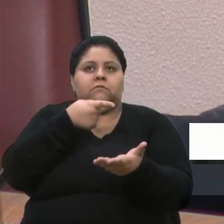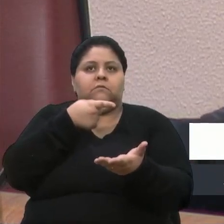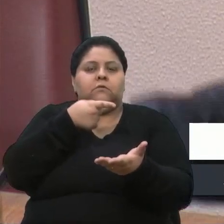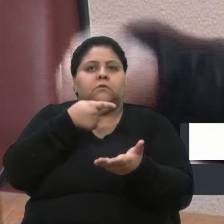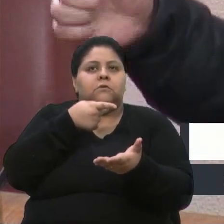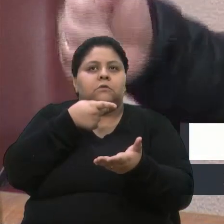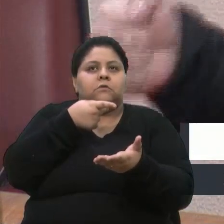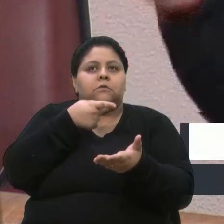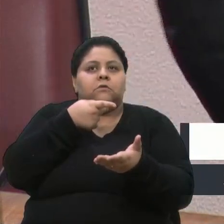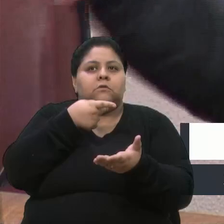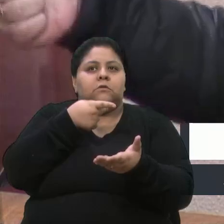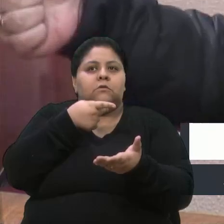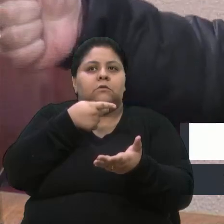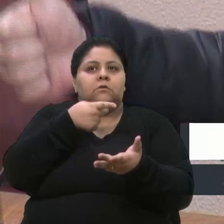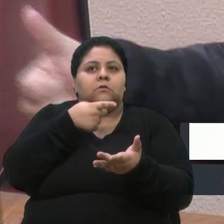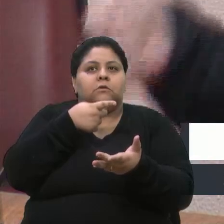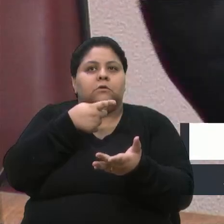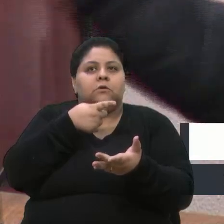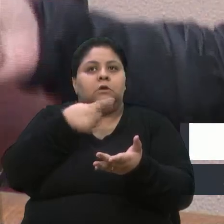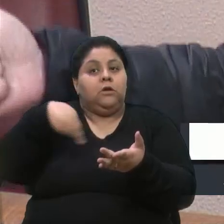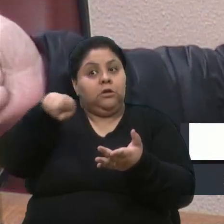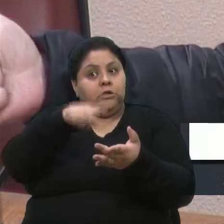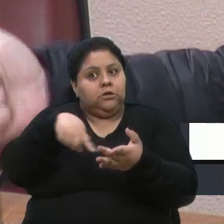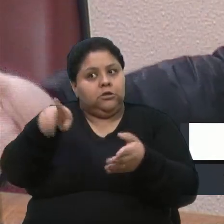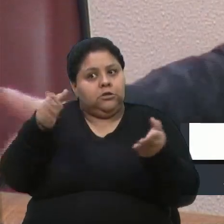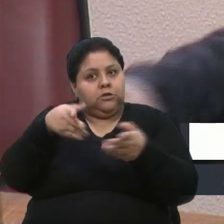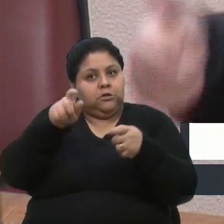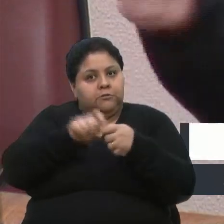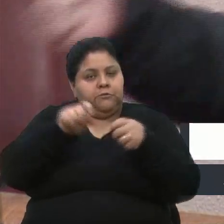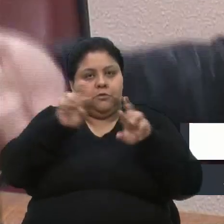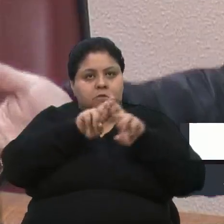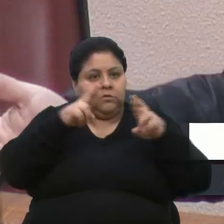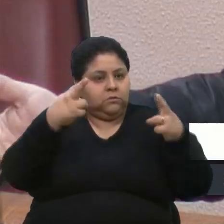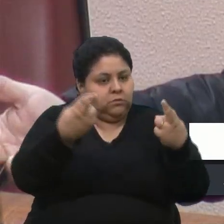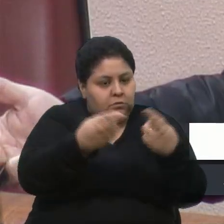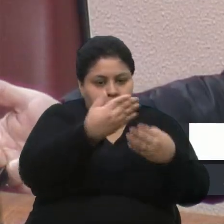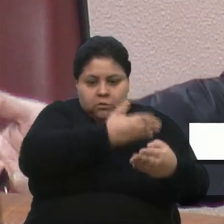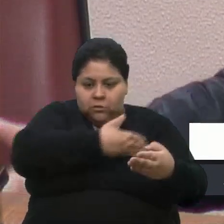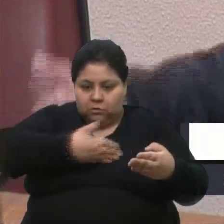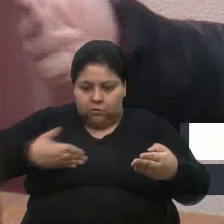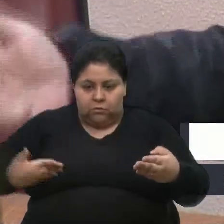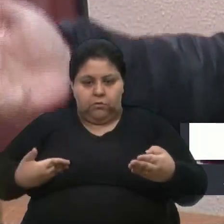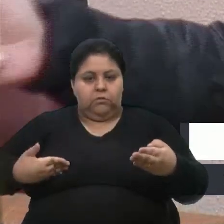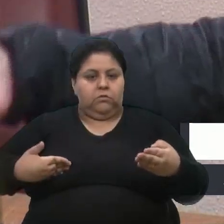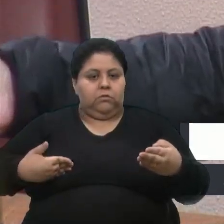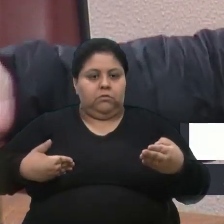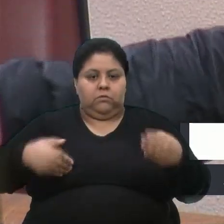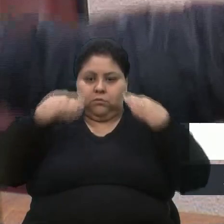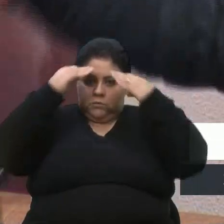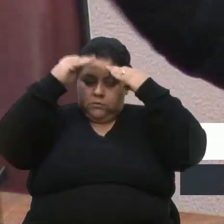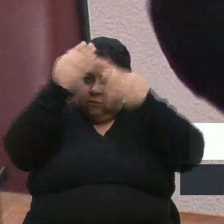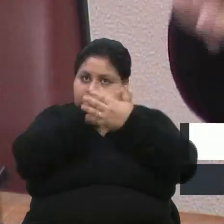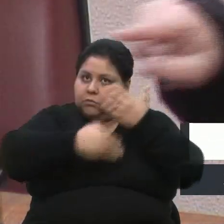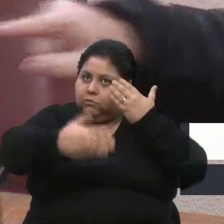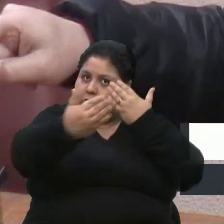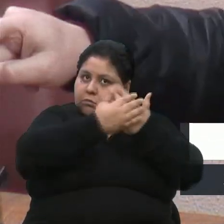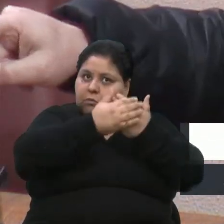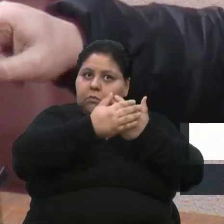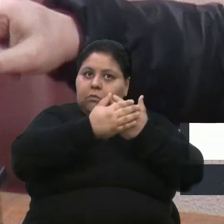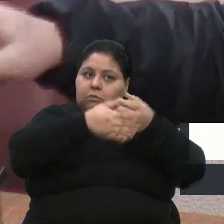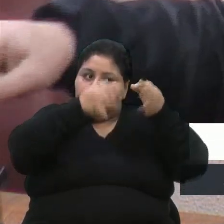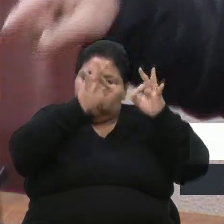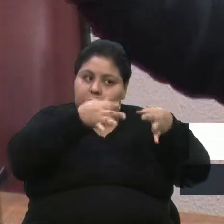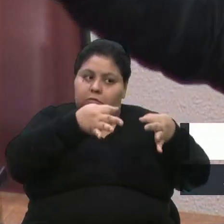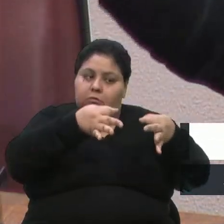venha, porque a gente já fez reunião pública, audiência pública, respeitamos todos os trâmites e nada aconteceu. Agora, se